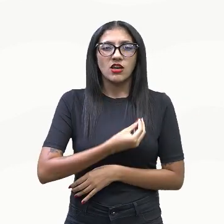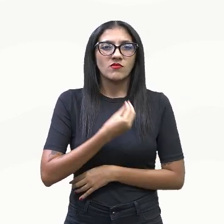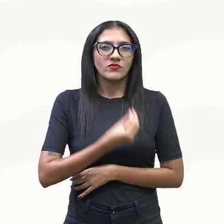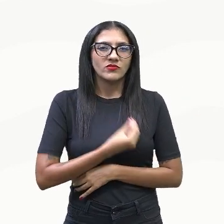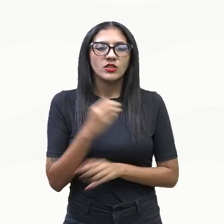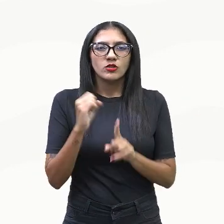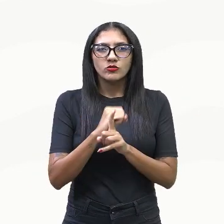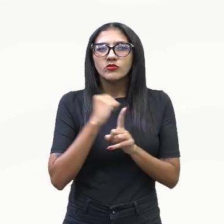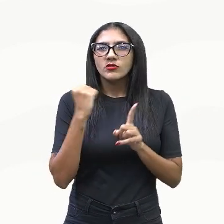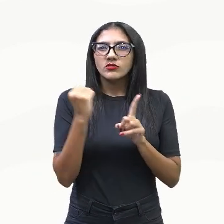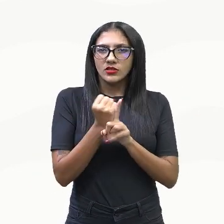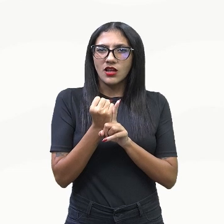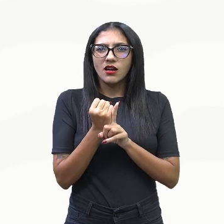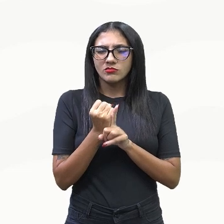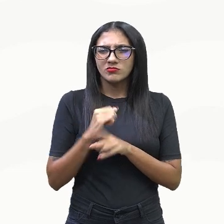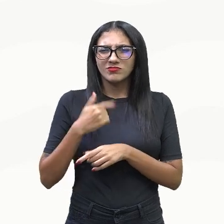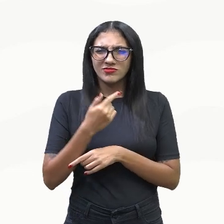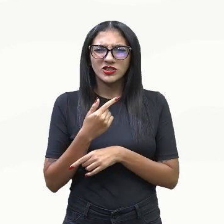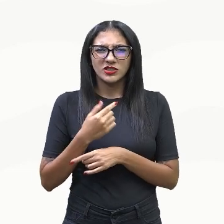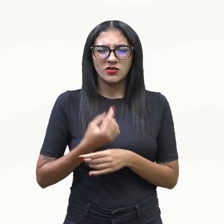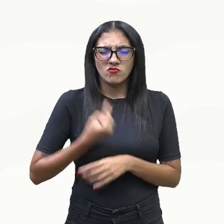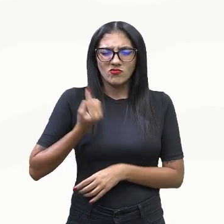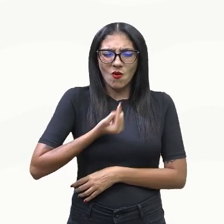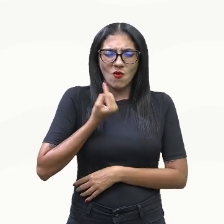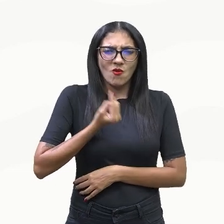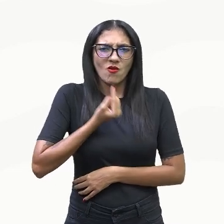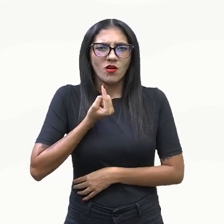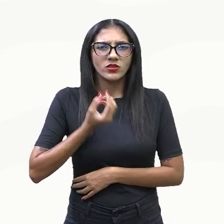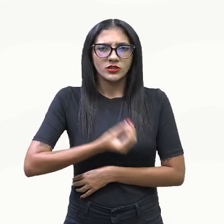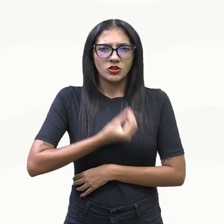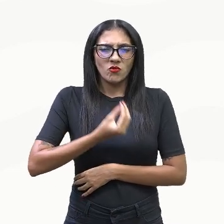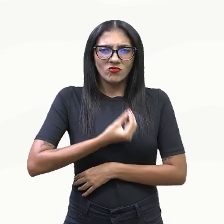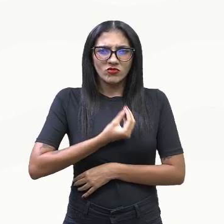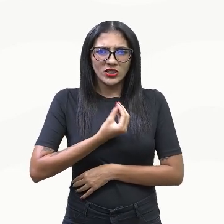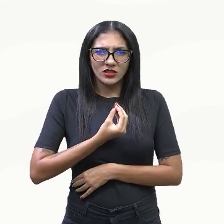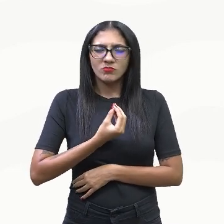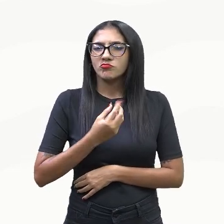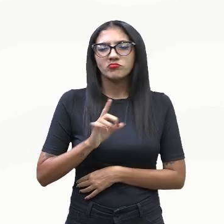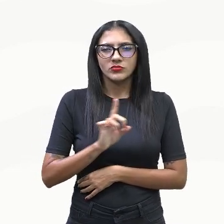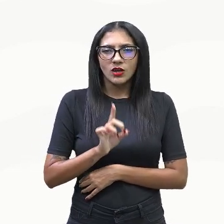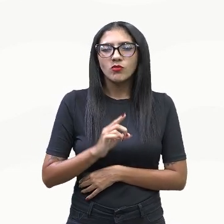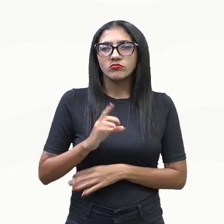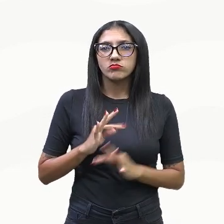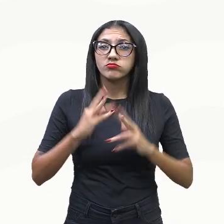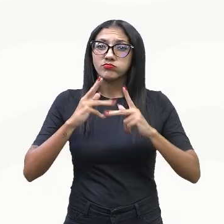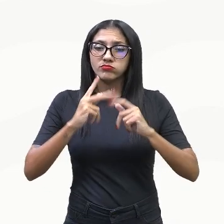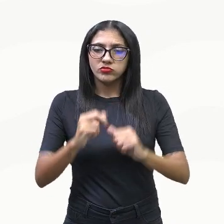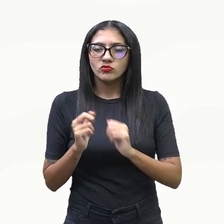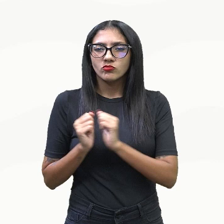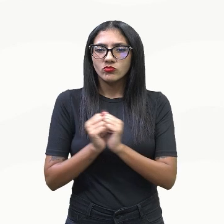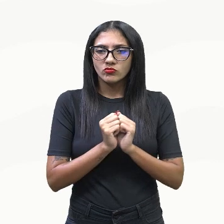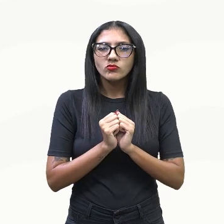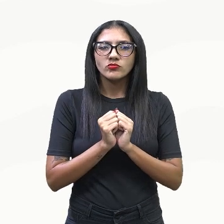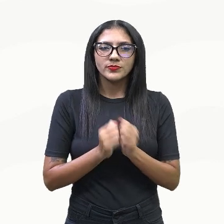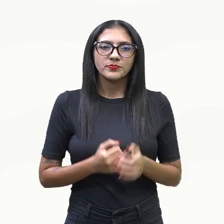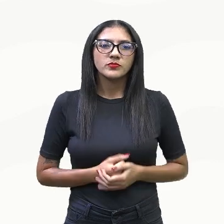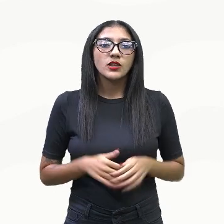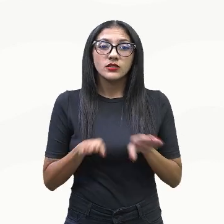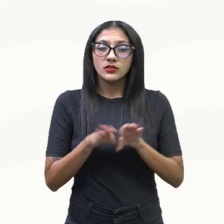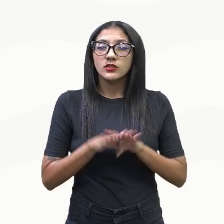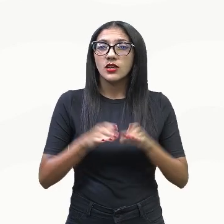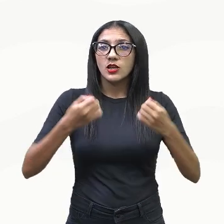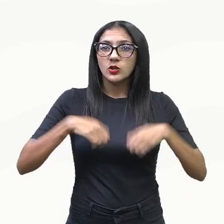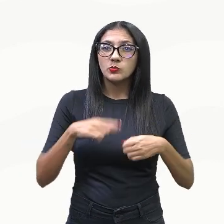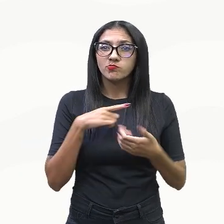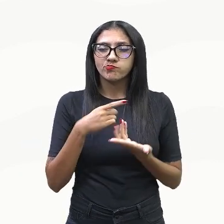sociedade, não somos uma ilha para viver longe das pessoas, e esse estar bem também